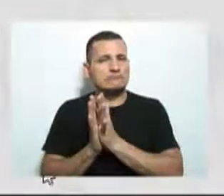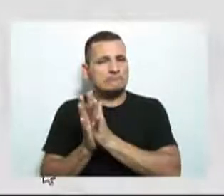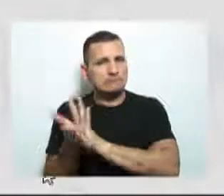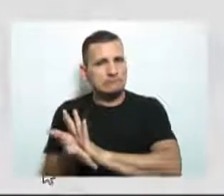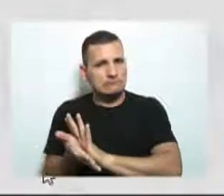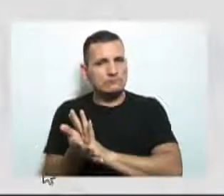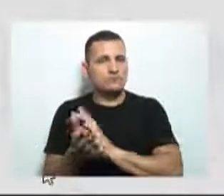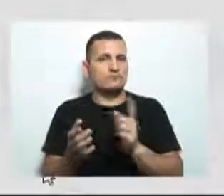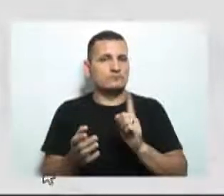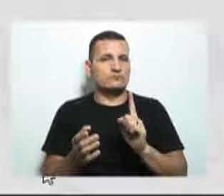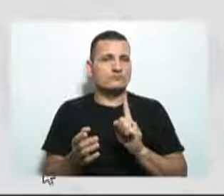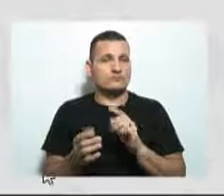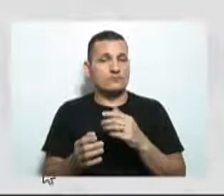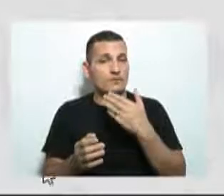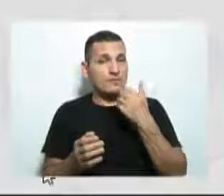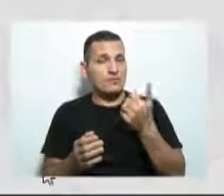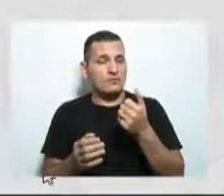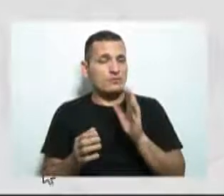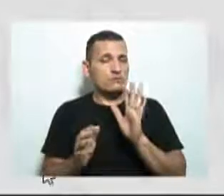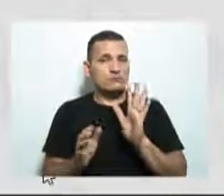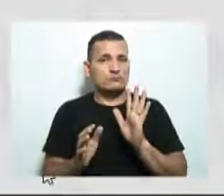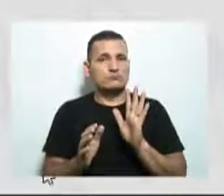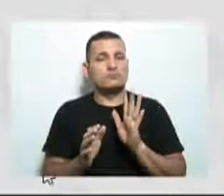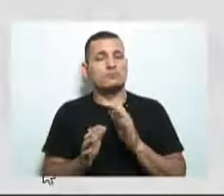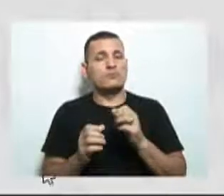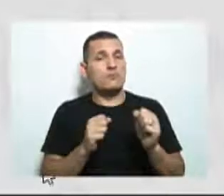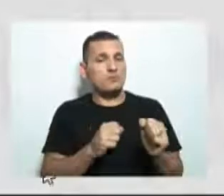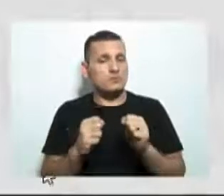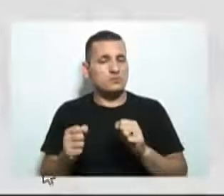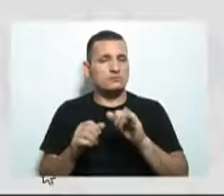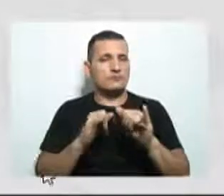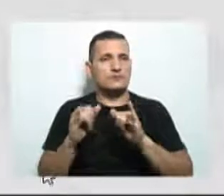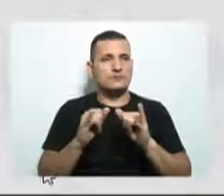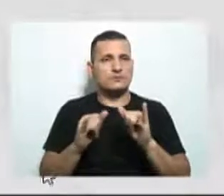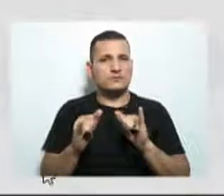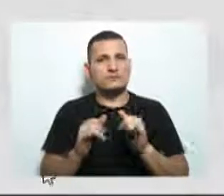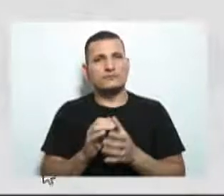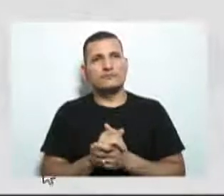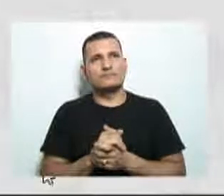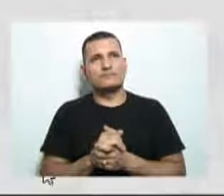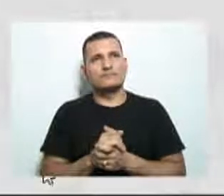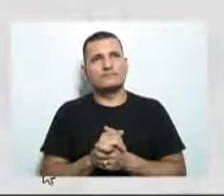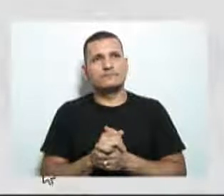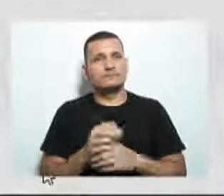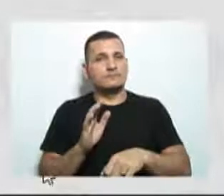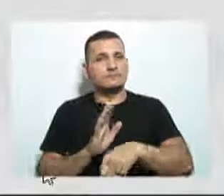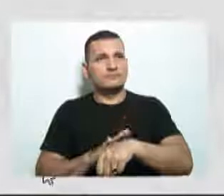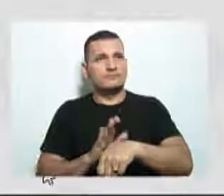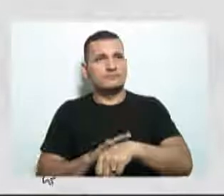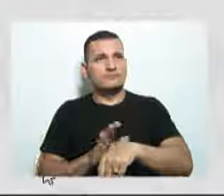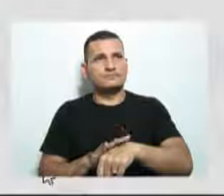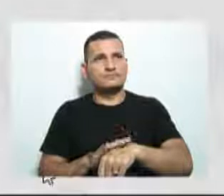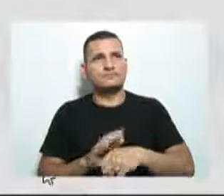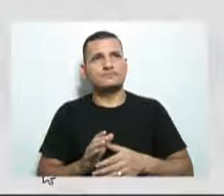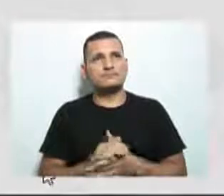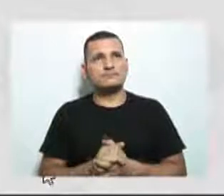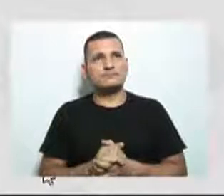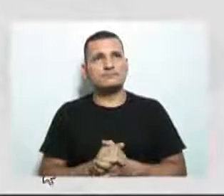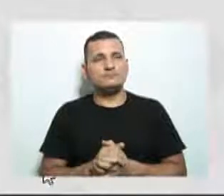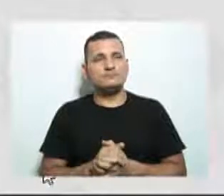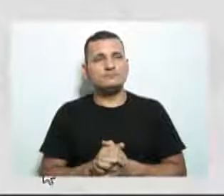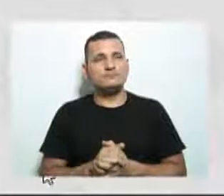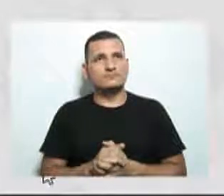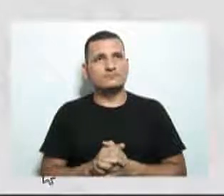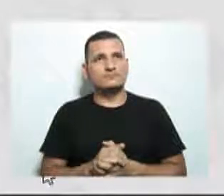pessoa. Não, vamos trabalhar mais esse poder da informação e esse poder do tempo. Olha aí, ainda